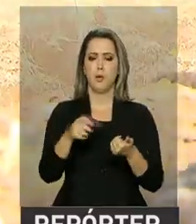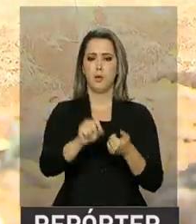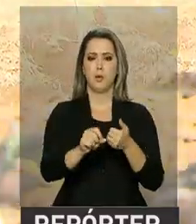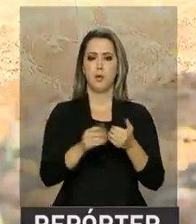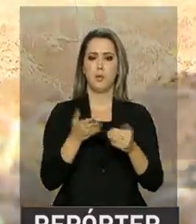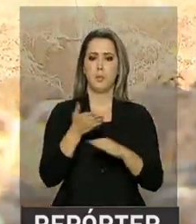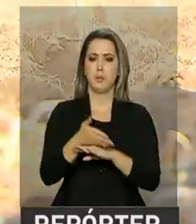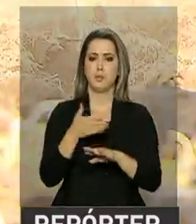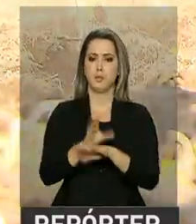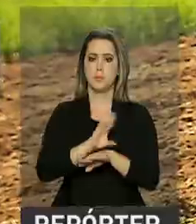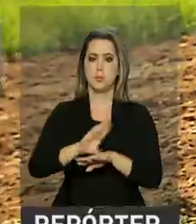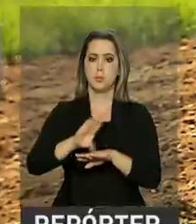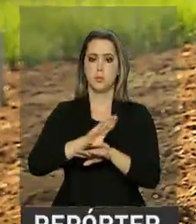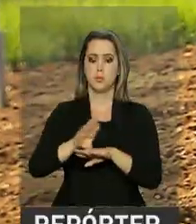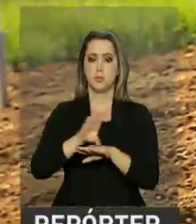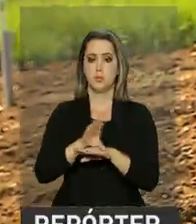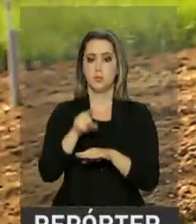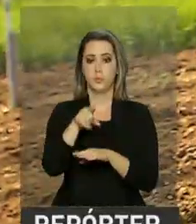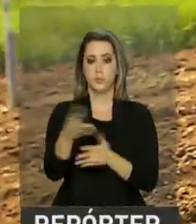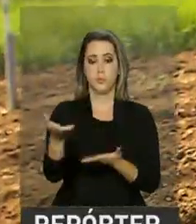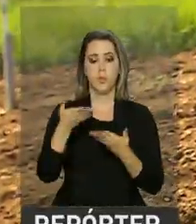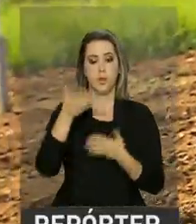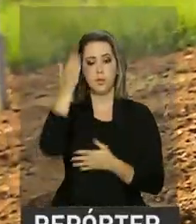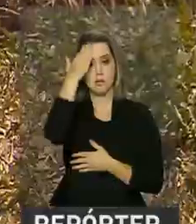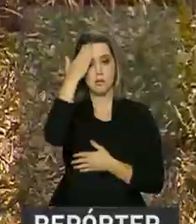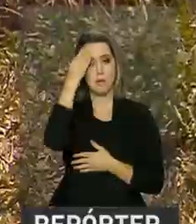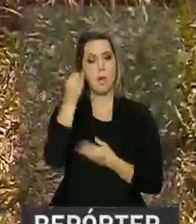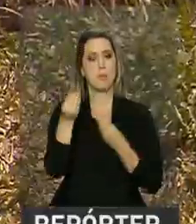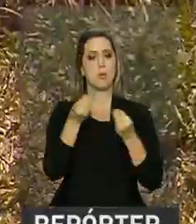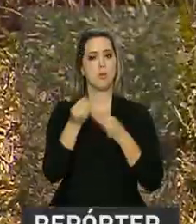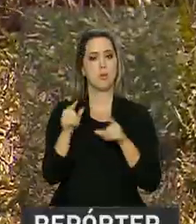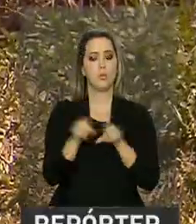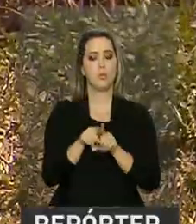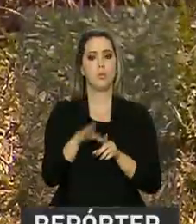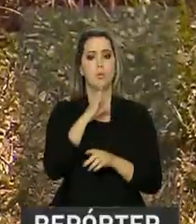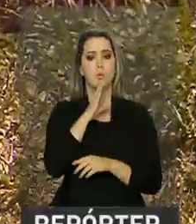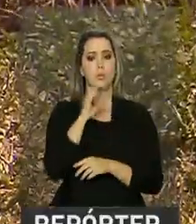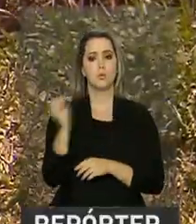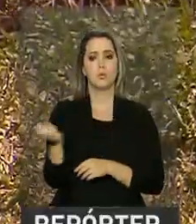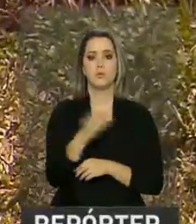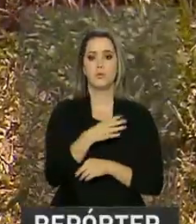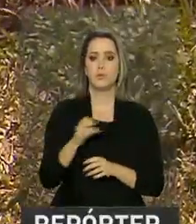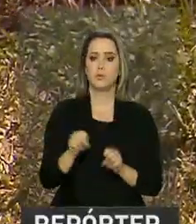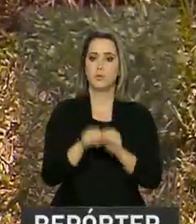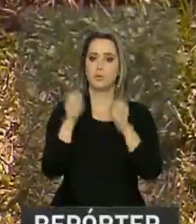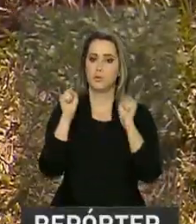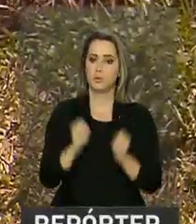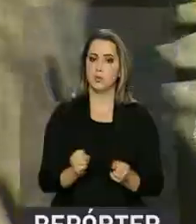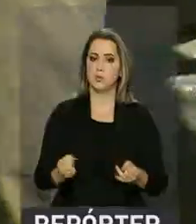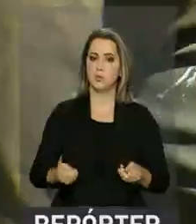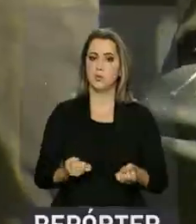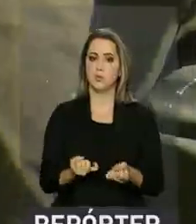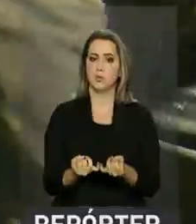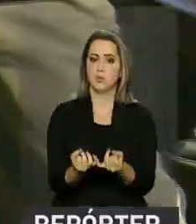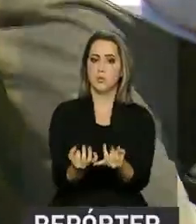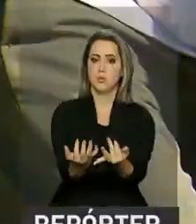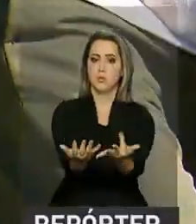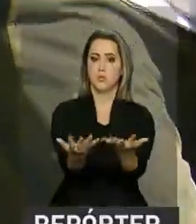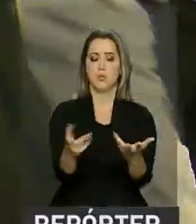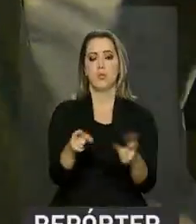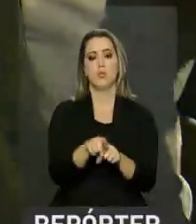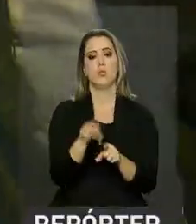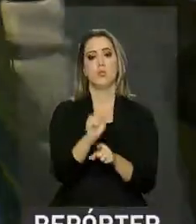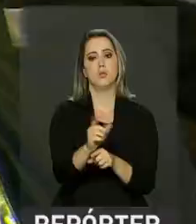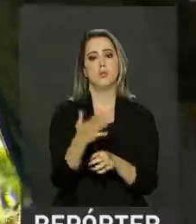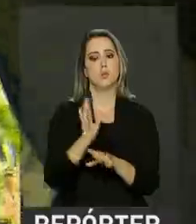participando de cursos recebendo orientações e conhecendo novos sistemas de produção e ganho ainda